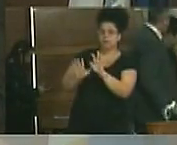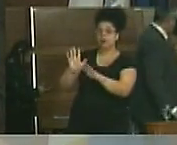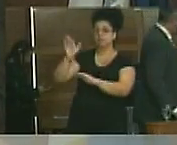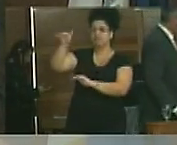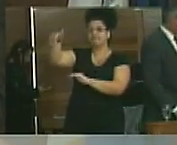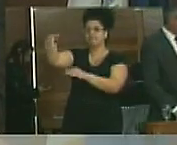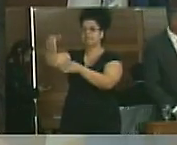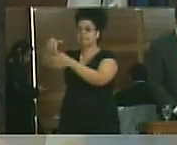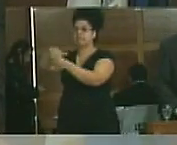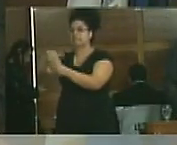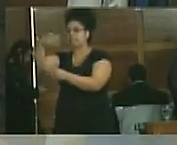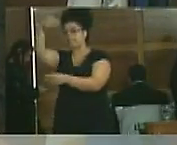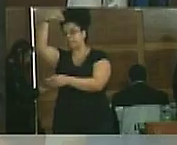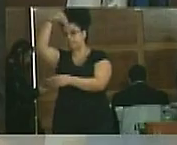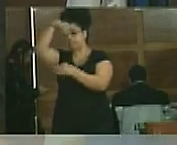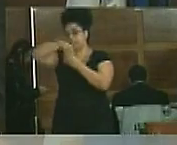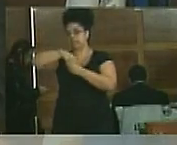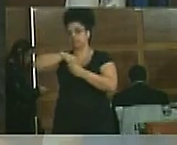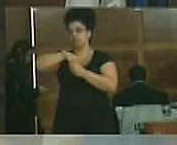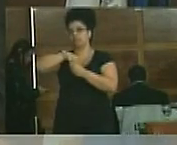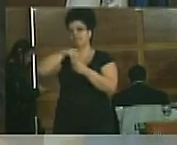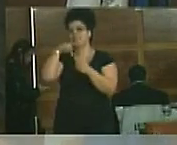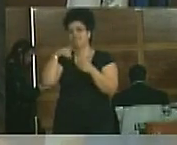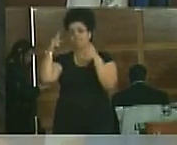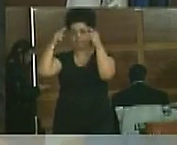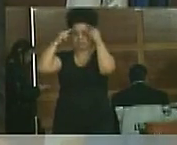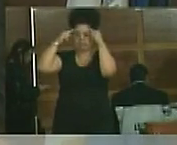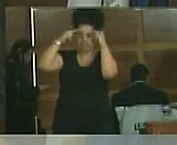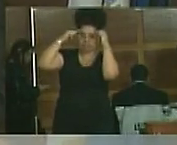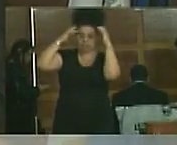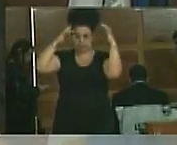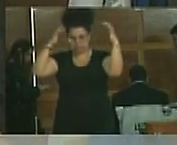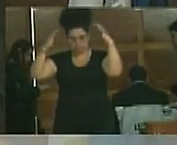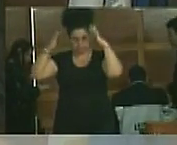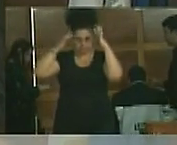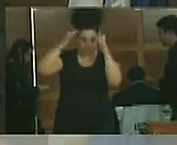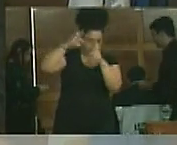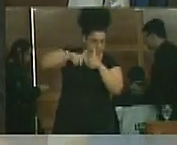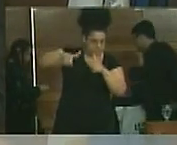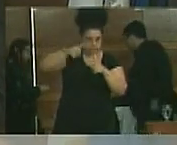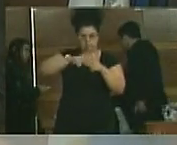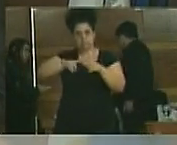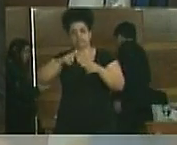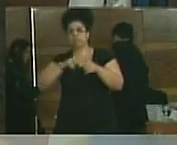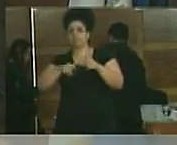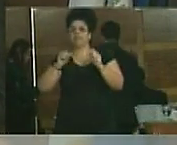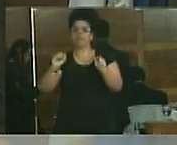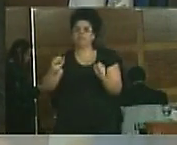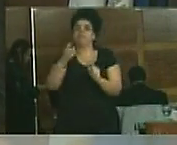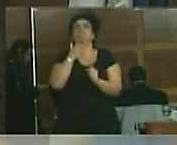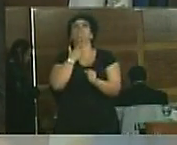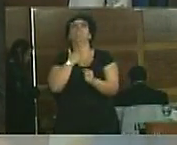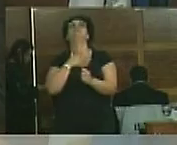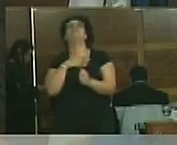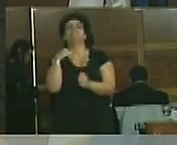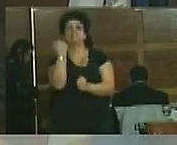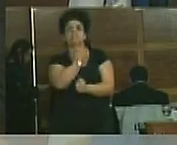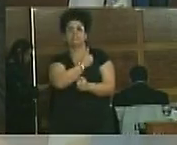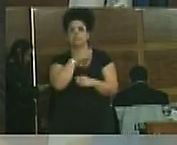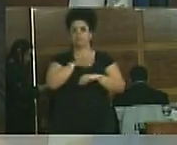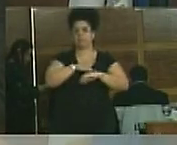grave. E a gente vem vendo que esse tipo de situação vem crescendo muito. Sendo